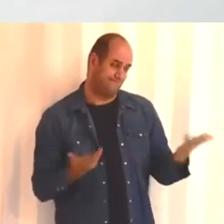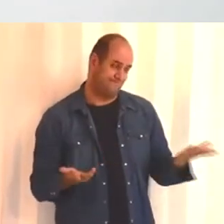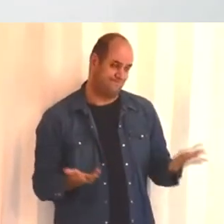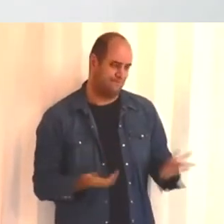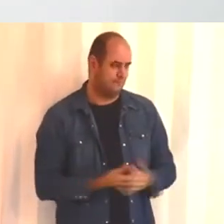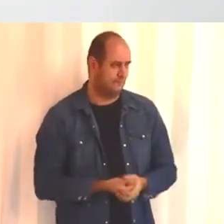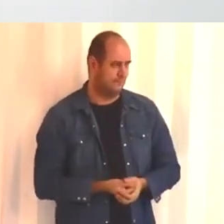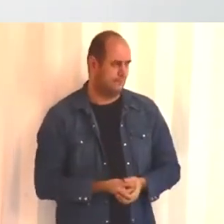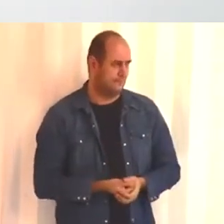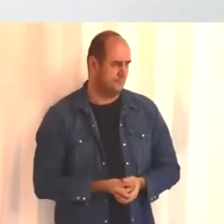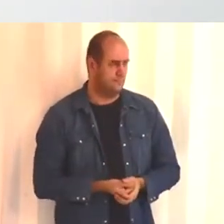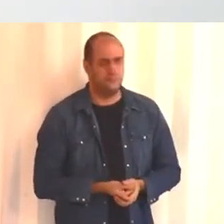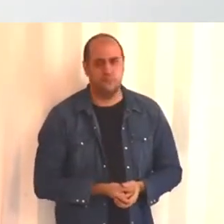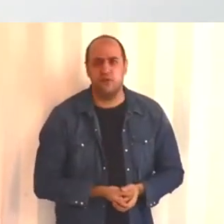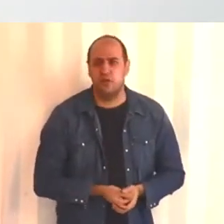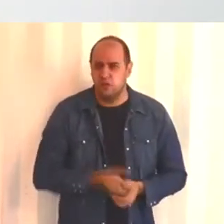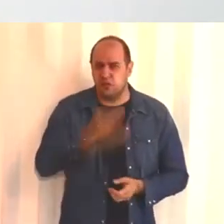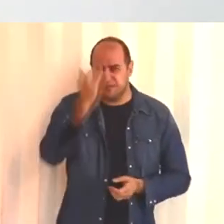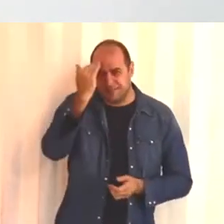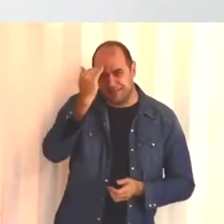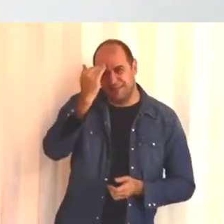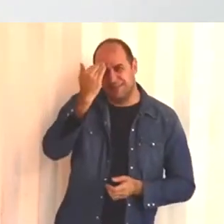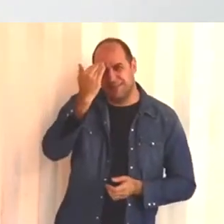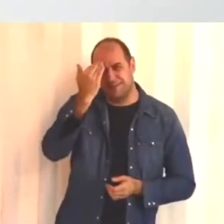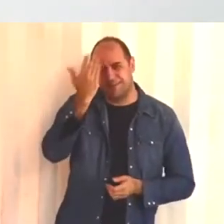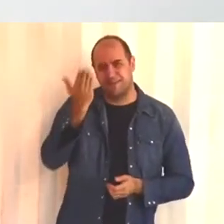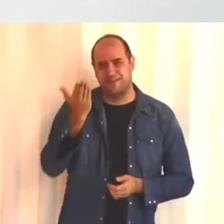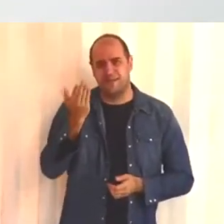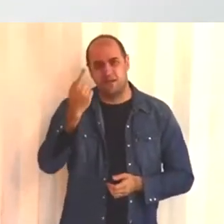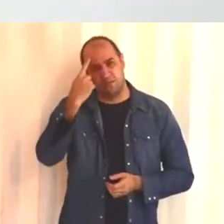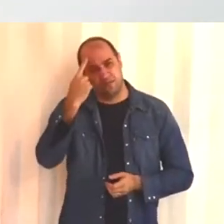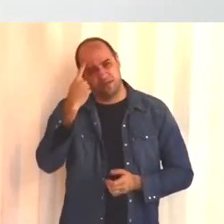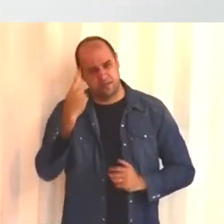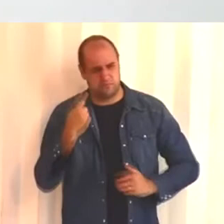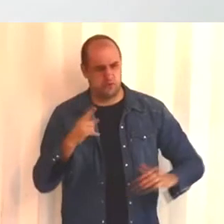Porque se você não entender assim, querido, realmente não tem diferença nenhuma, não é verdade?